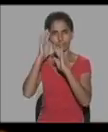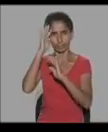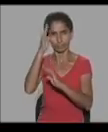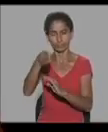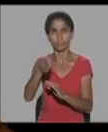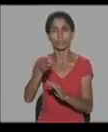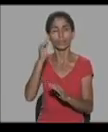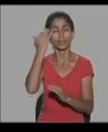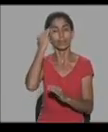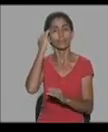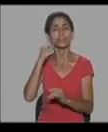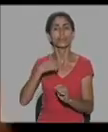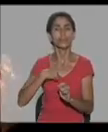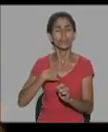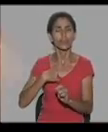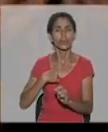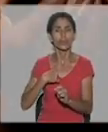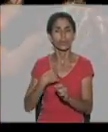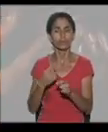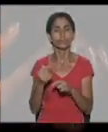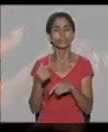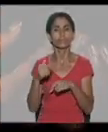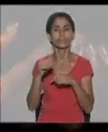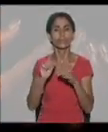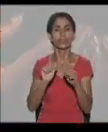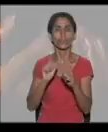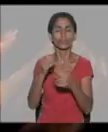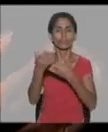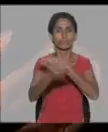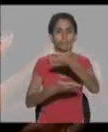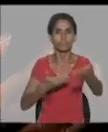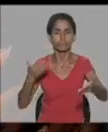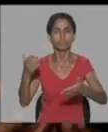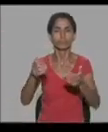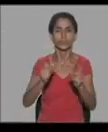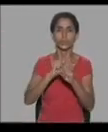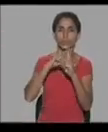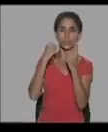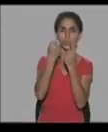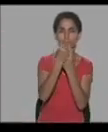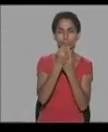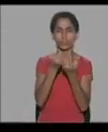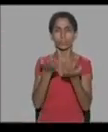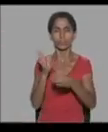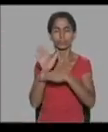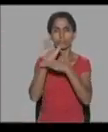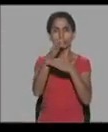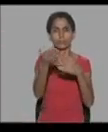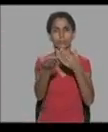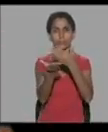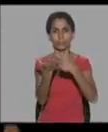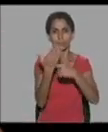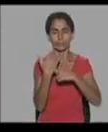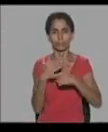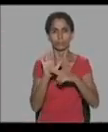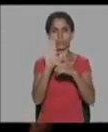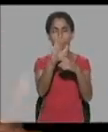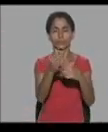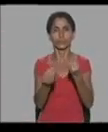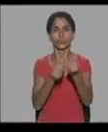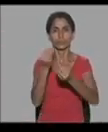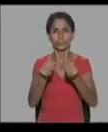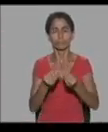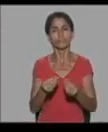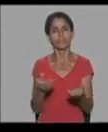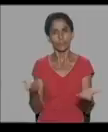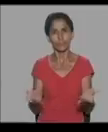você entende com que ferramentas você vai interagir na sociedade, né? Então você